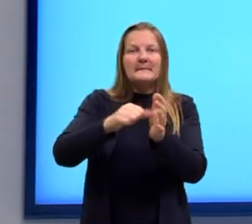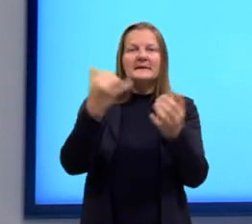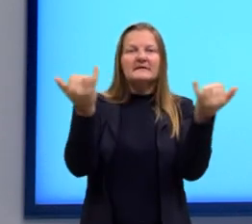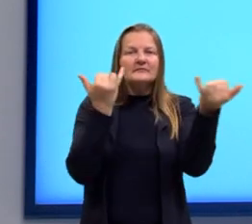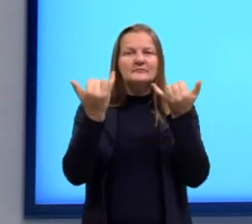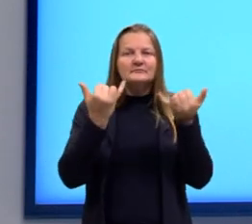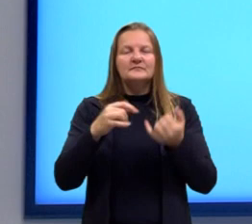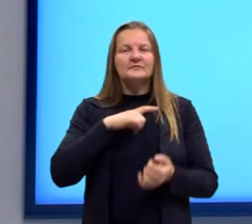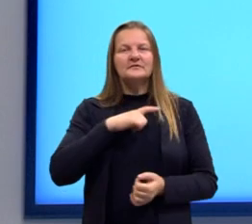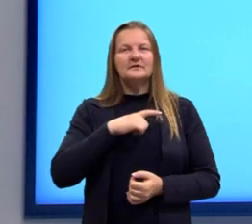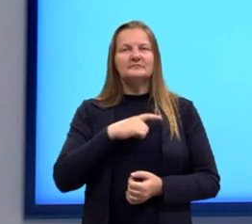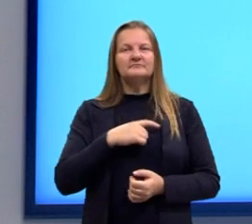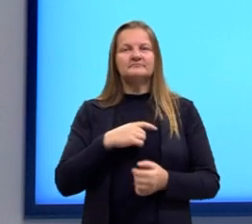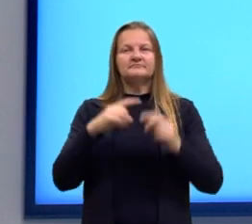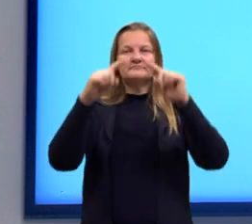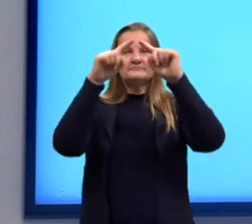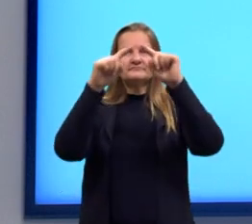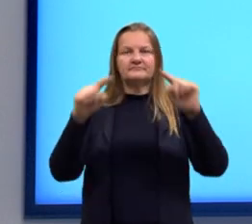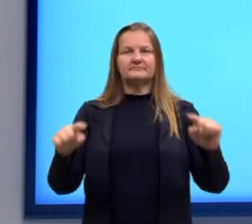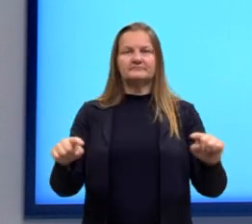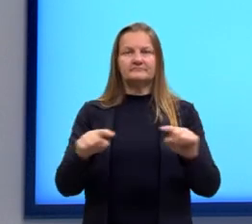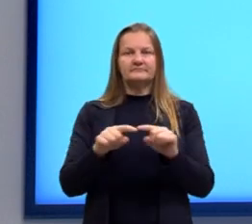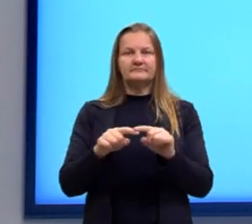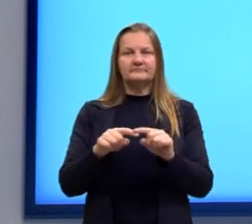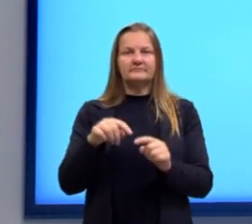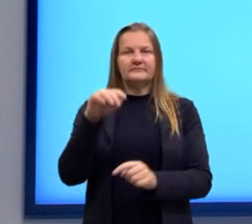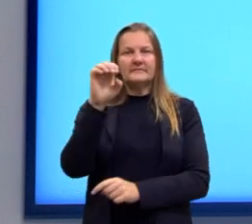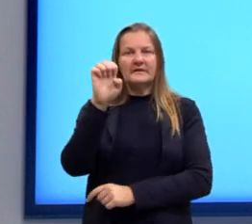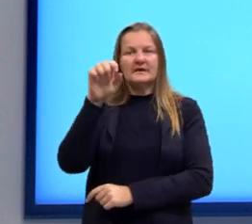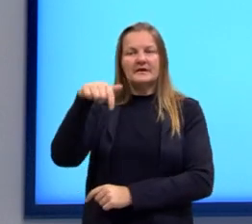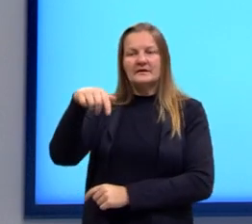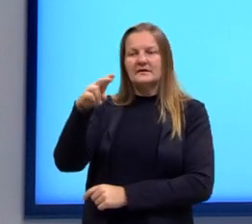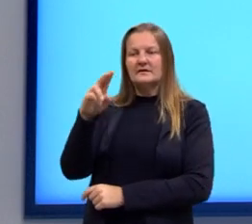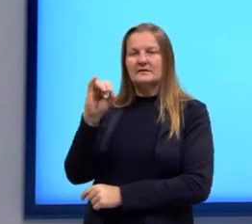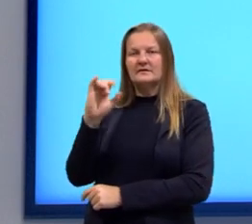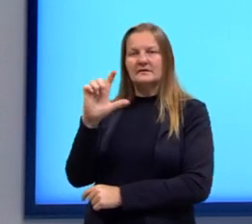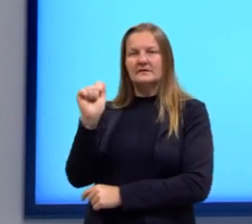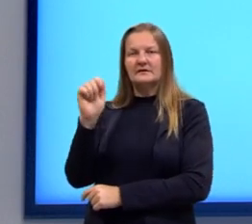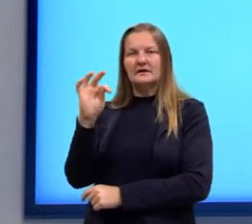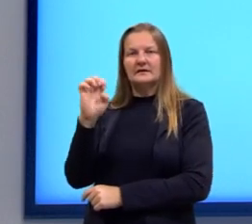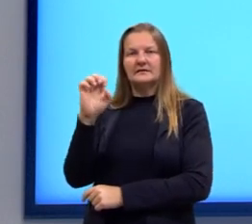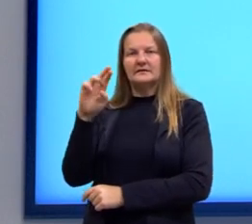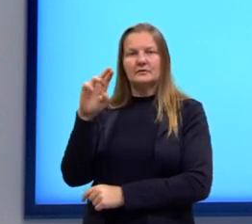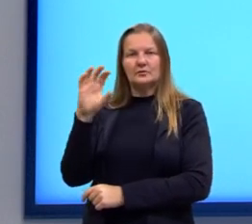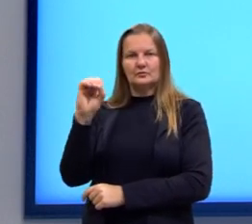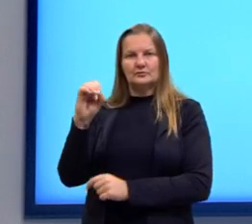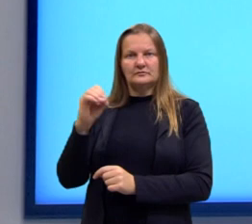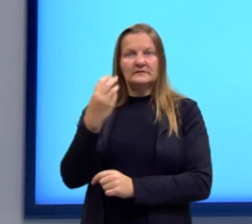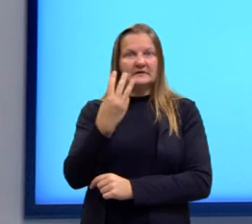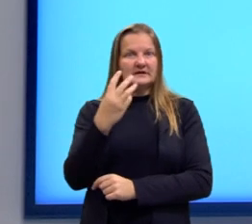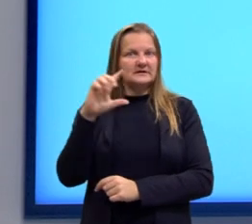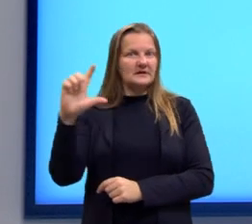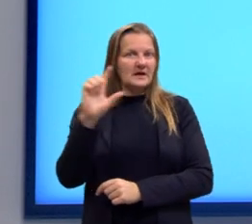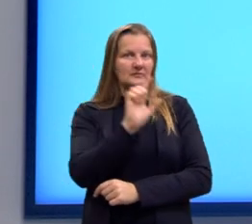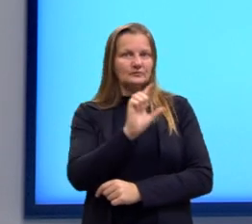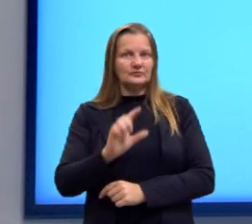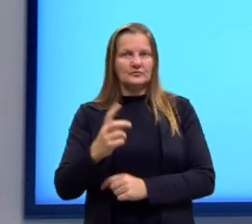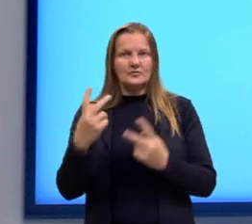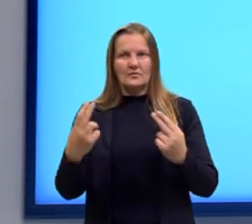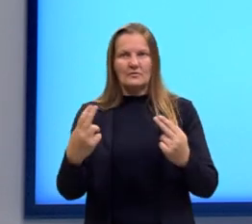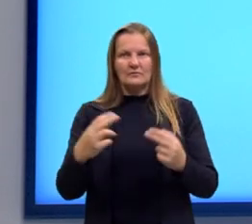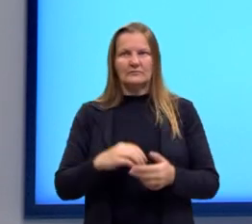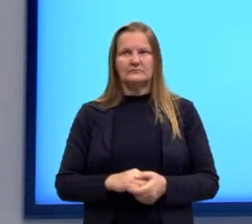nós temos um triângulo equilátero tá que daí seria a placa então né e